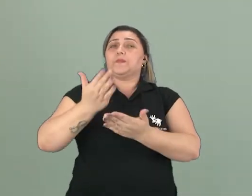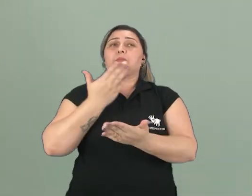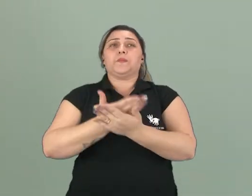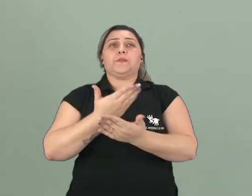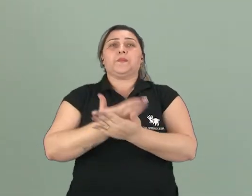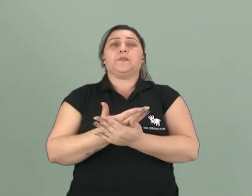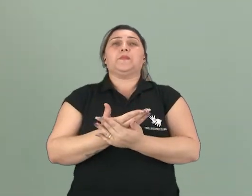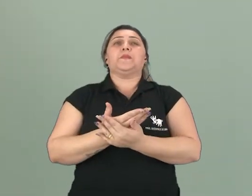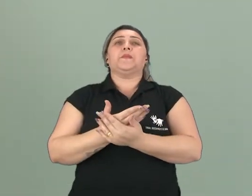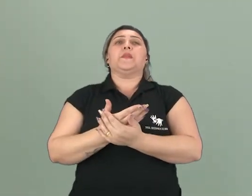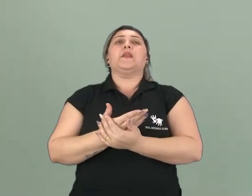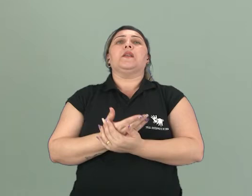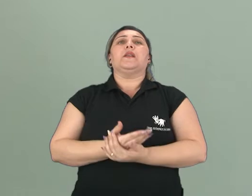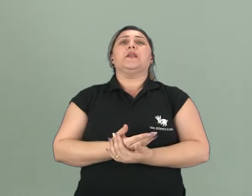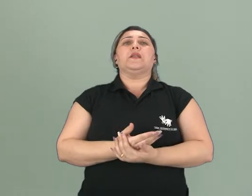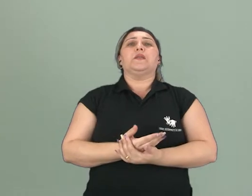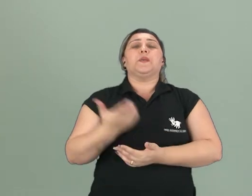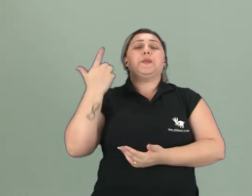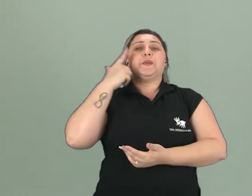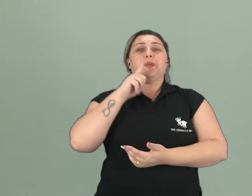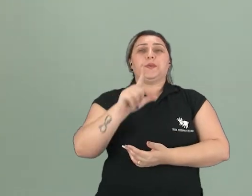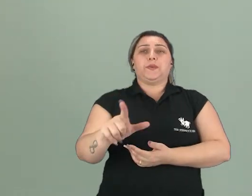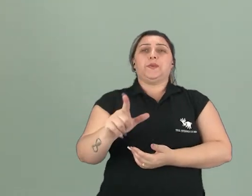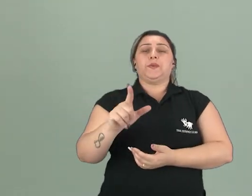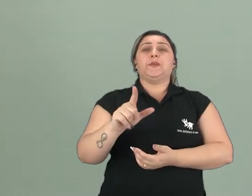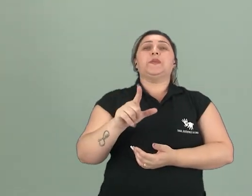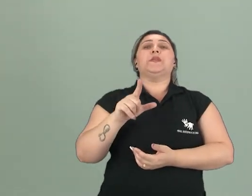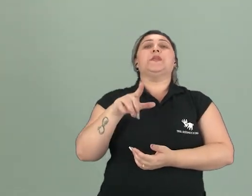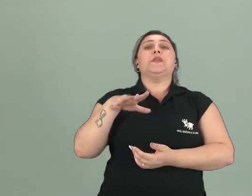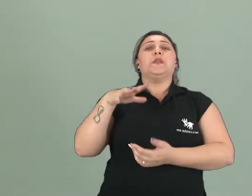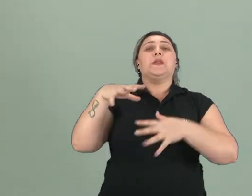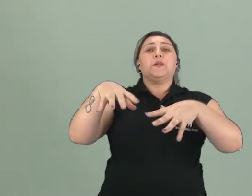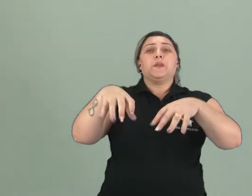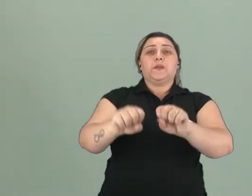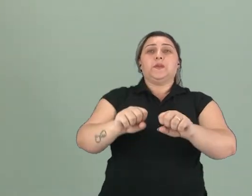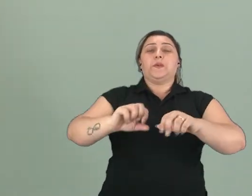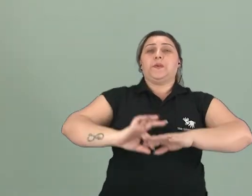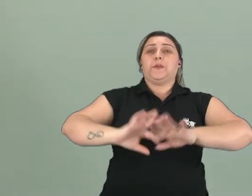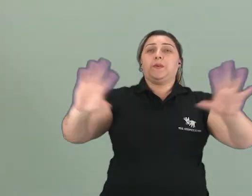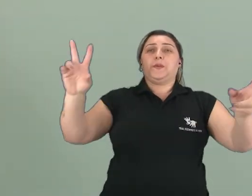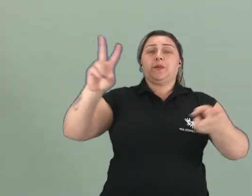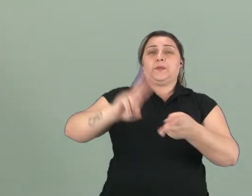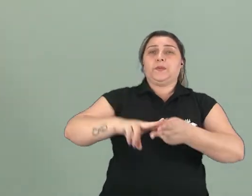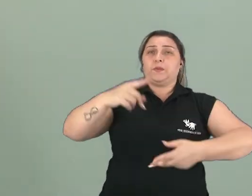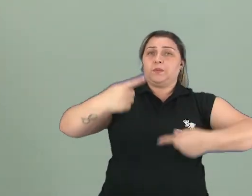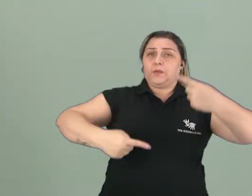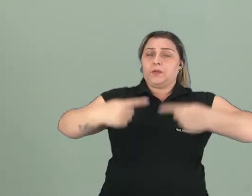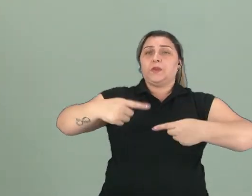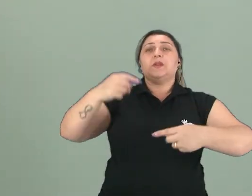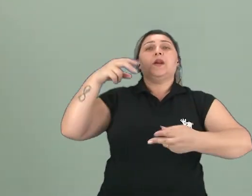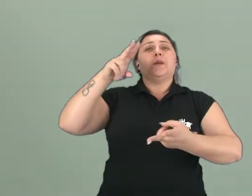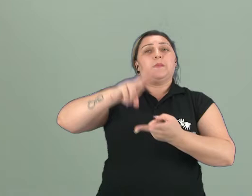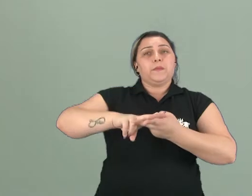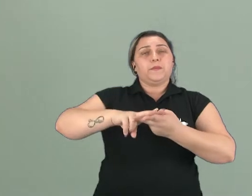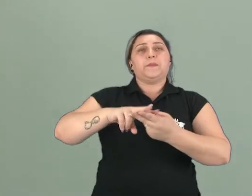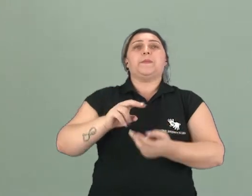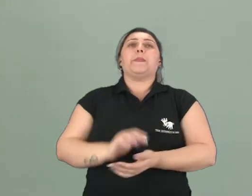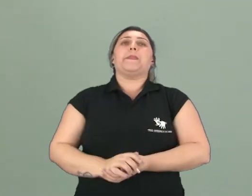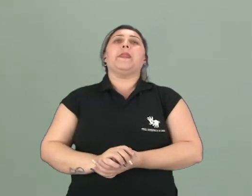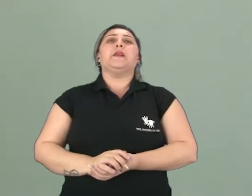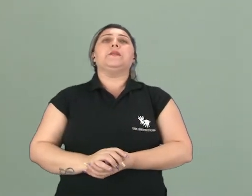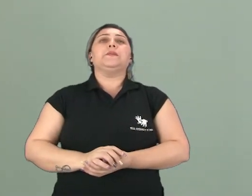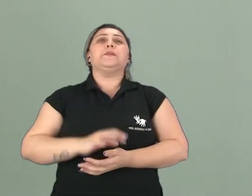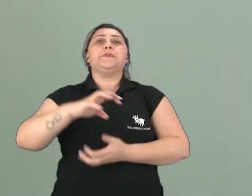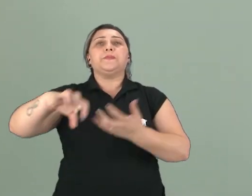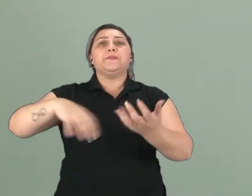eles invadiram a Bastilha e conseguiram tomar aquela região e libertar os presos políticos que estavam lá. Ao longo